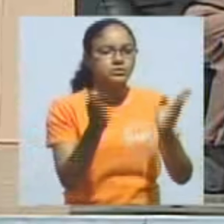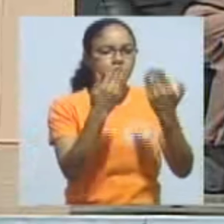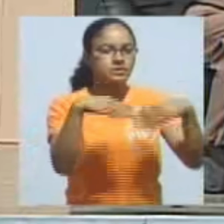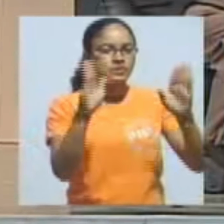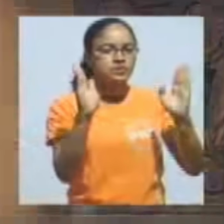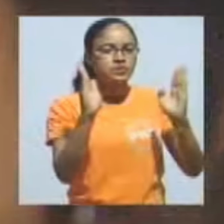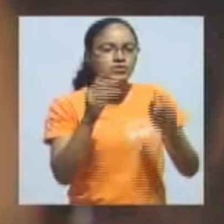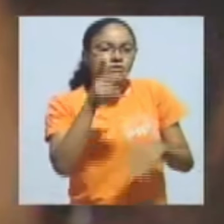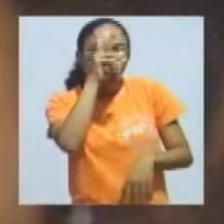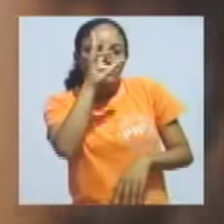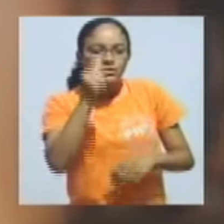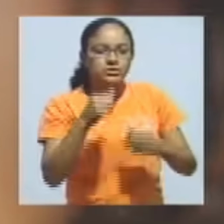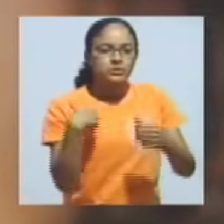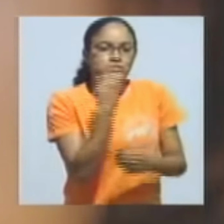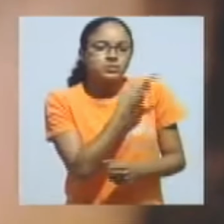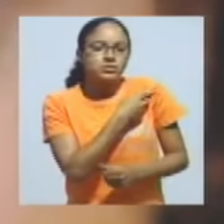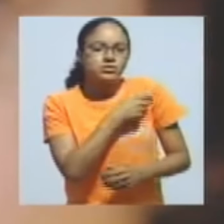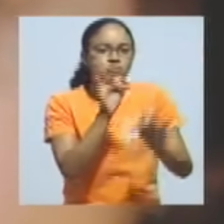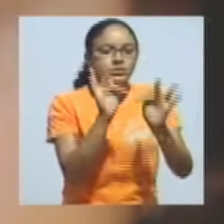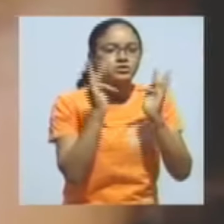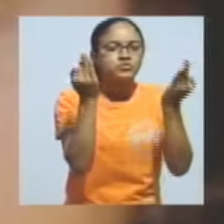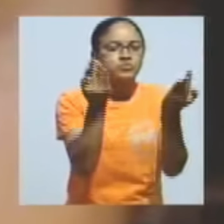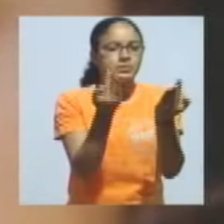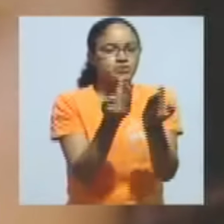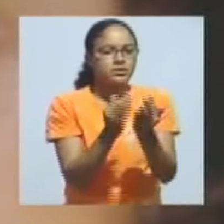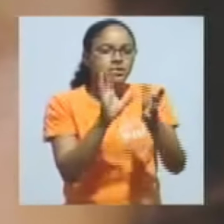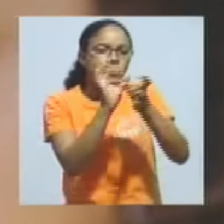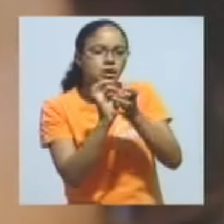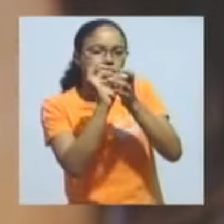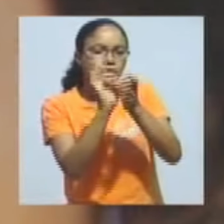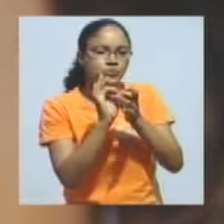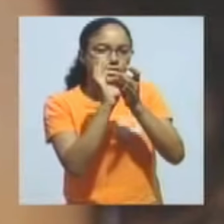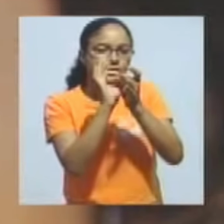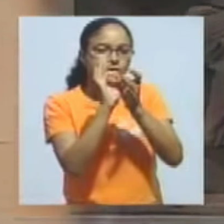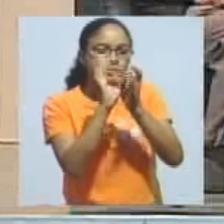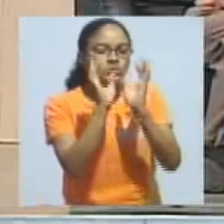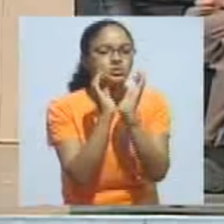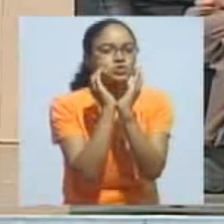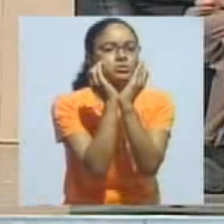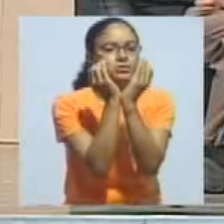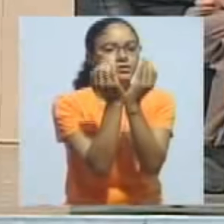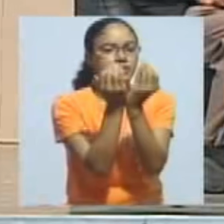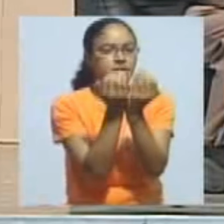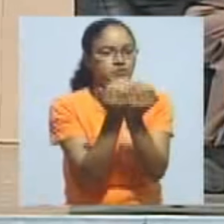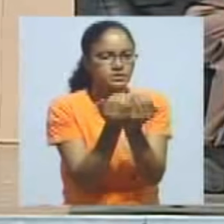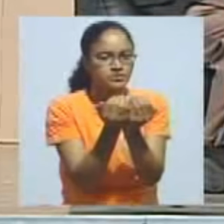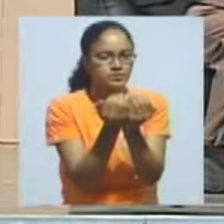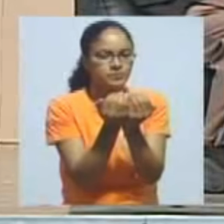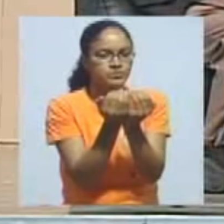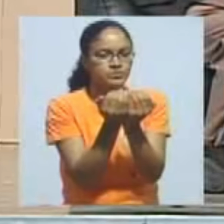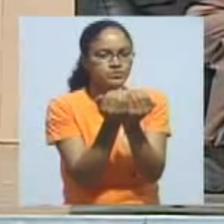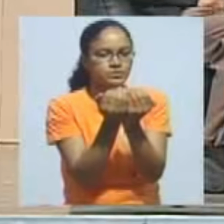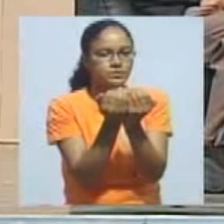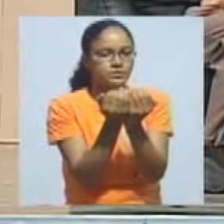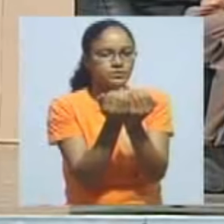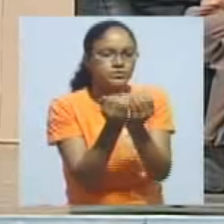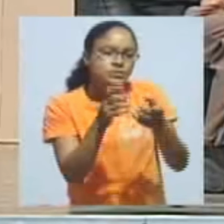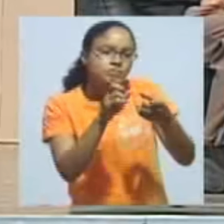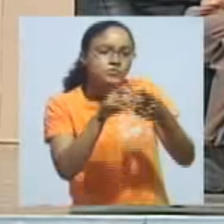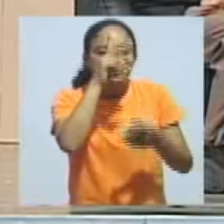tido essa graça de fazer a comunhão dos carismas. O Senhor hoje está unindo esses carismas que Deus deu a